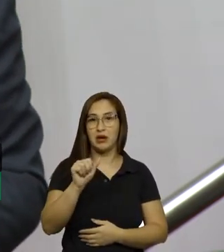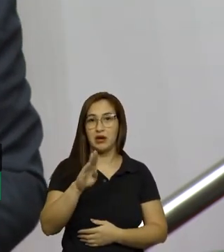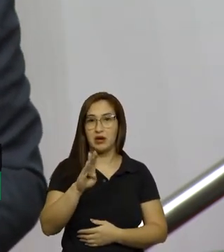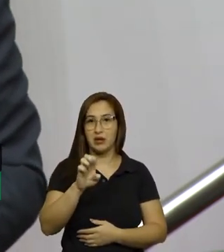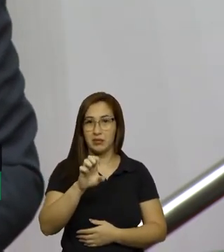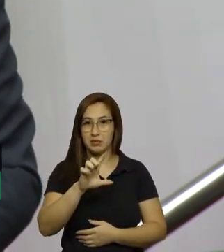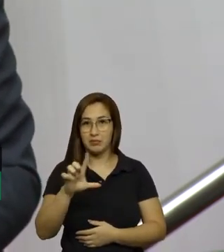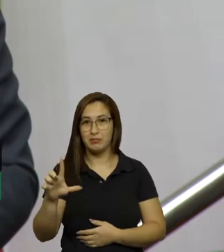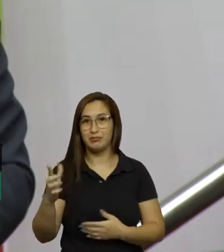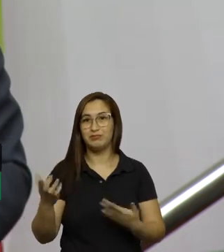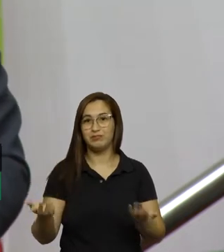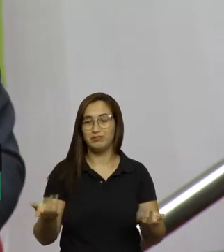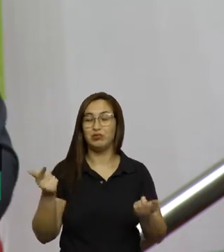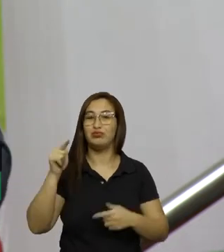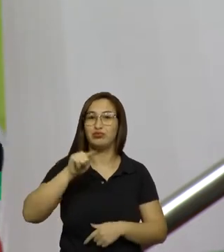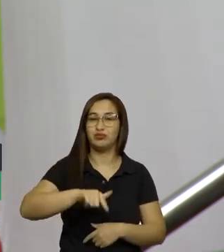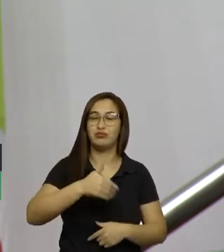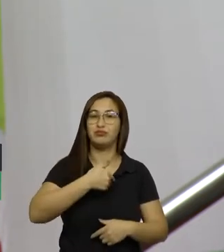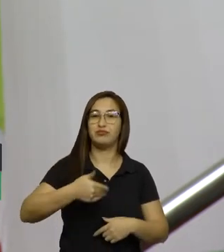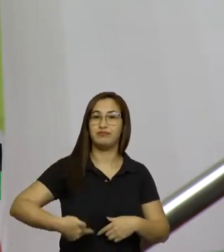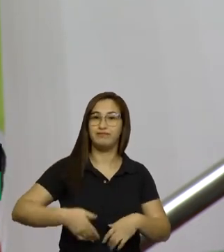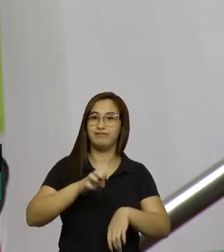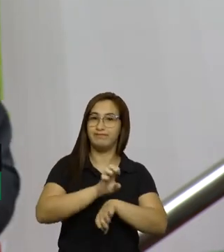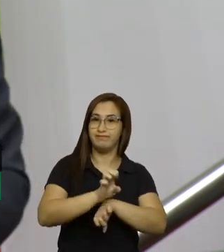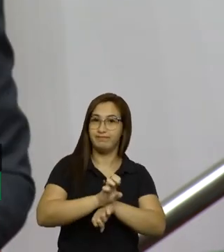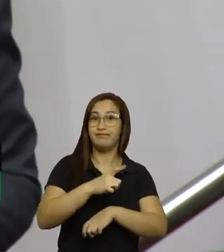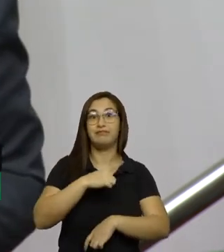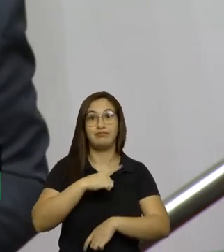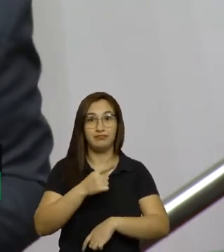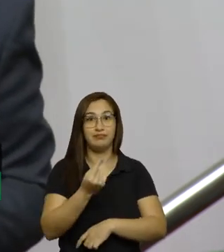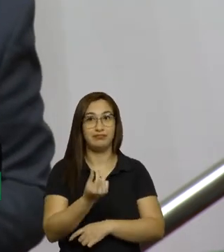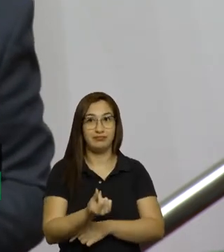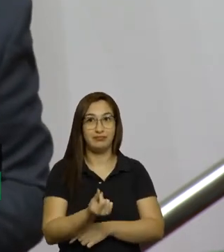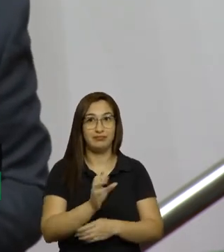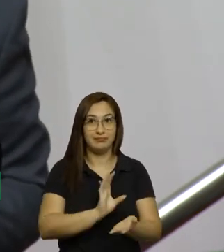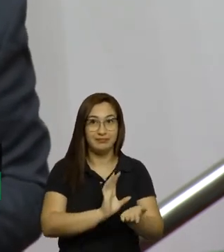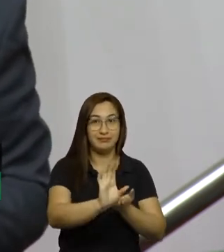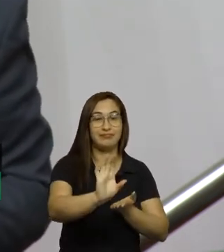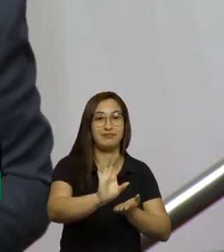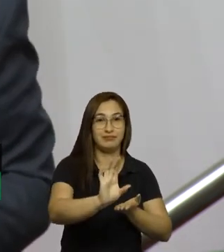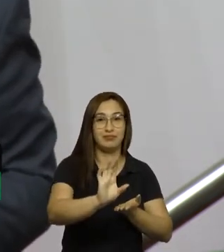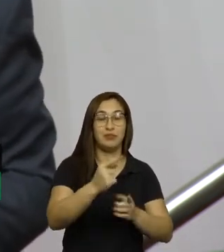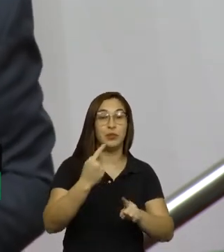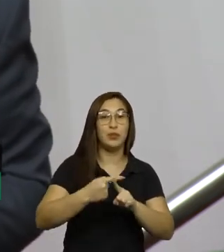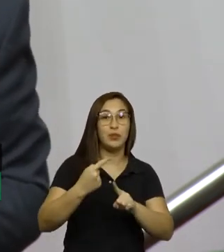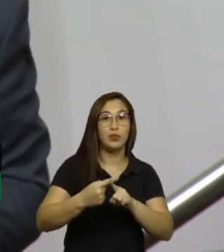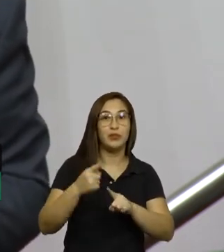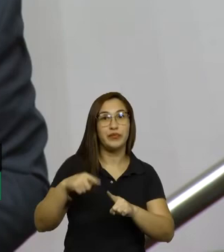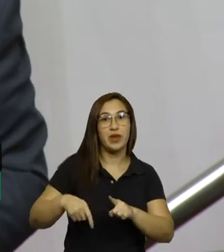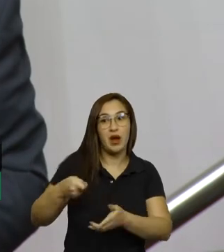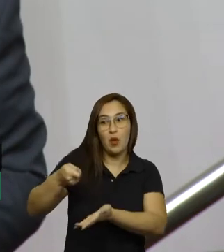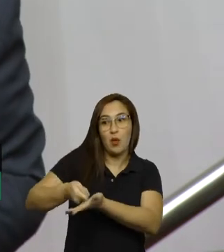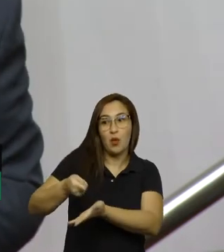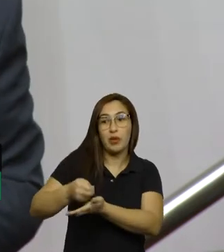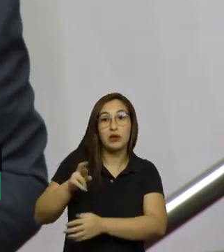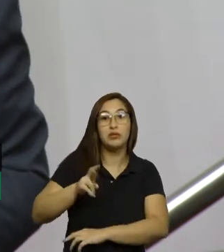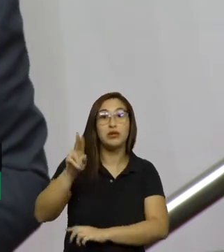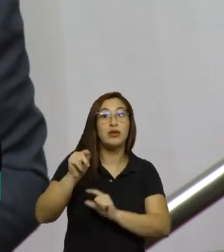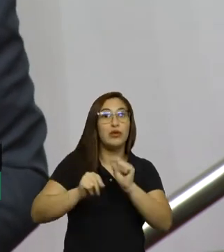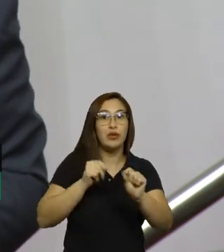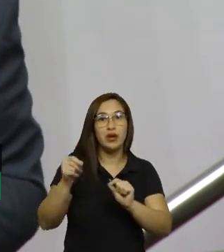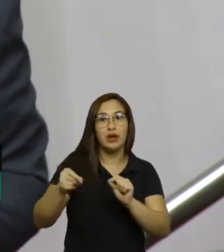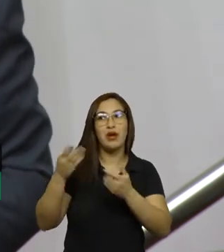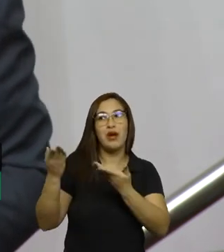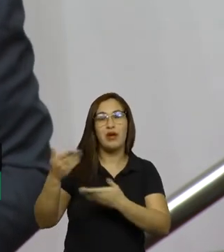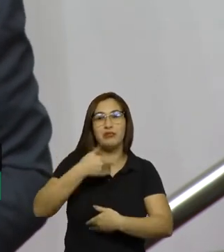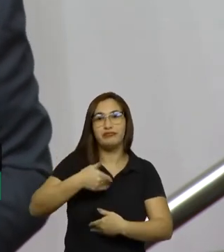Repito, o governo de Estado alega que tem recursos para colocar em rodovia federal, onde é obrigação do governo Bolsonaro, do governo federal, que, pelo contrário, tem cortado recursos,